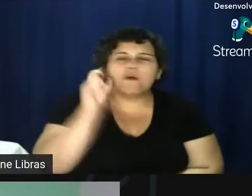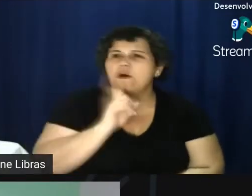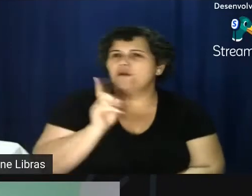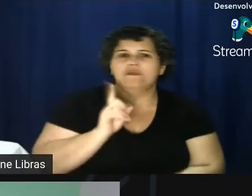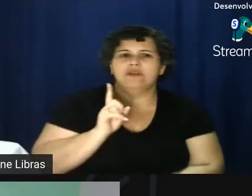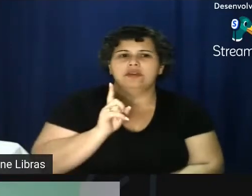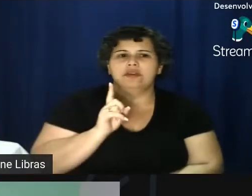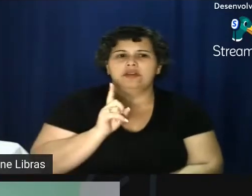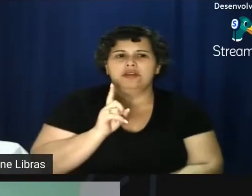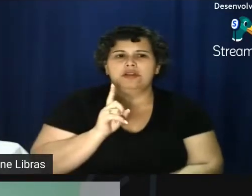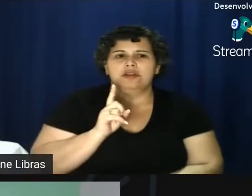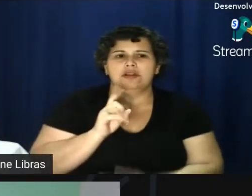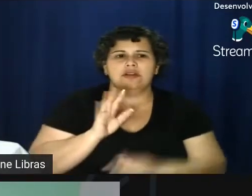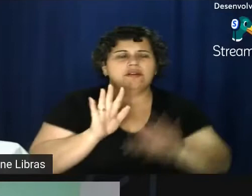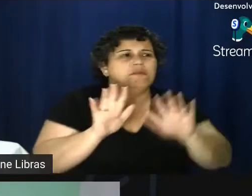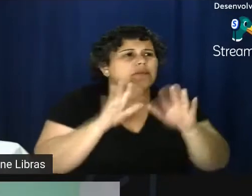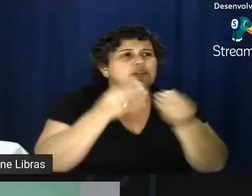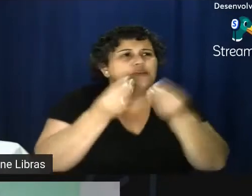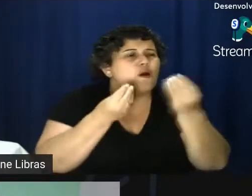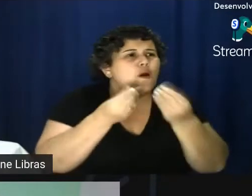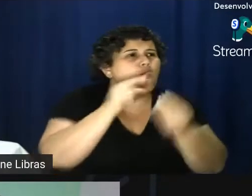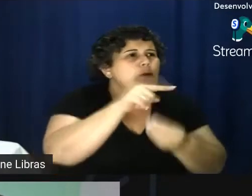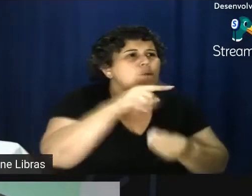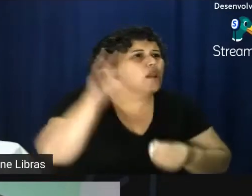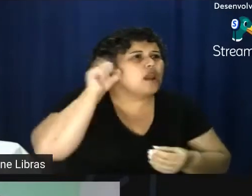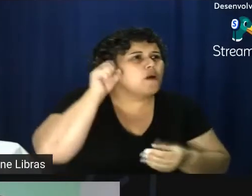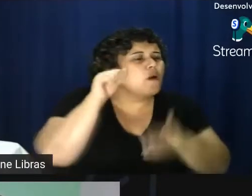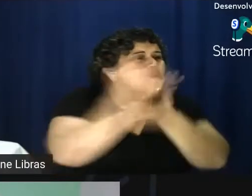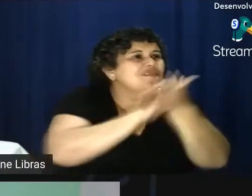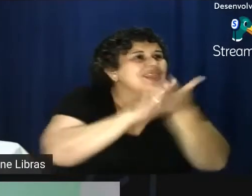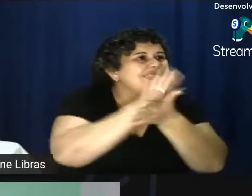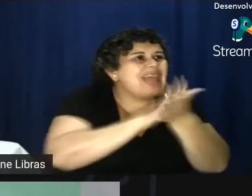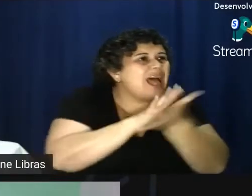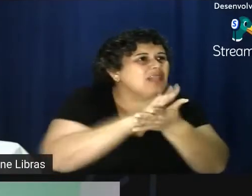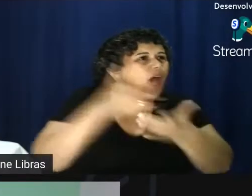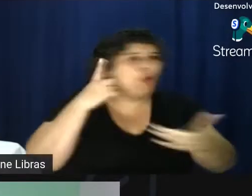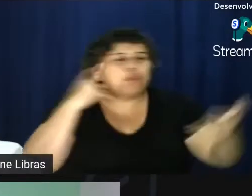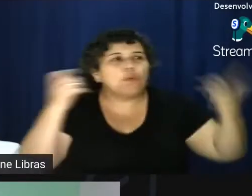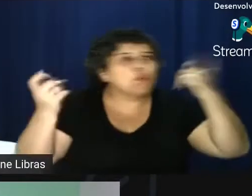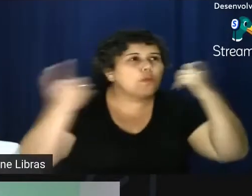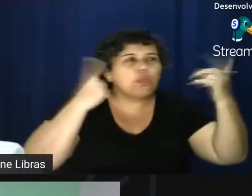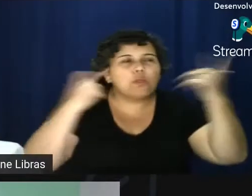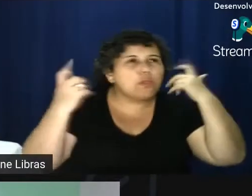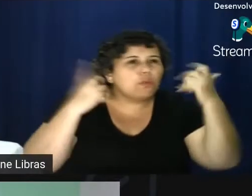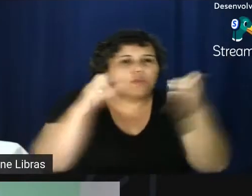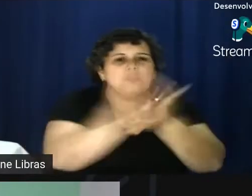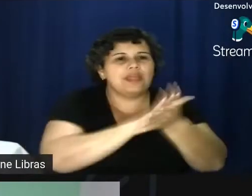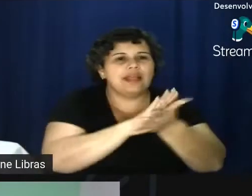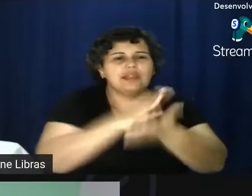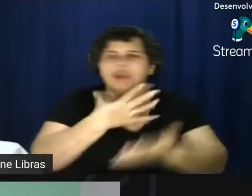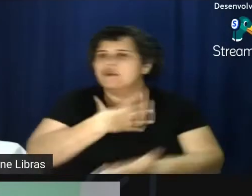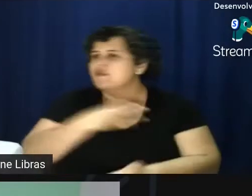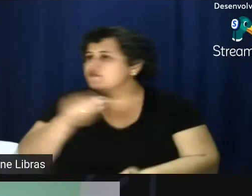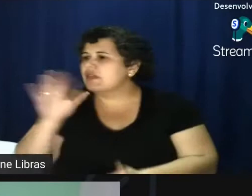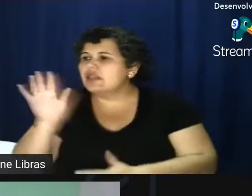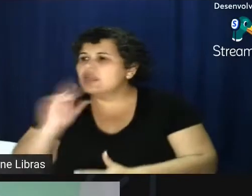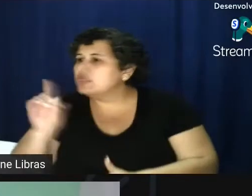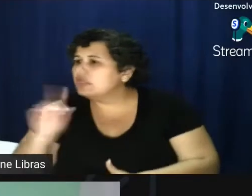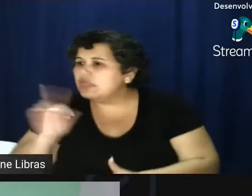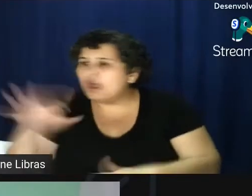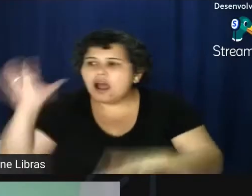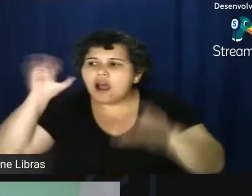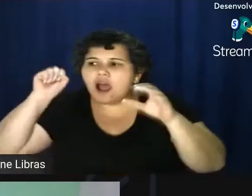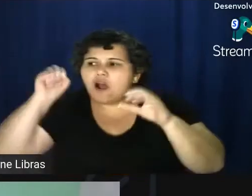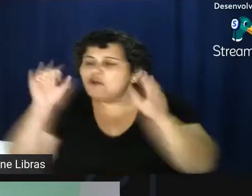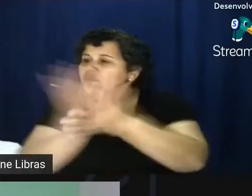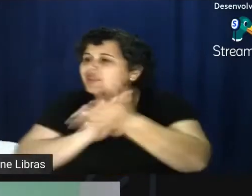Ele não escuta? Não, filha, ele não ouve nada, nenhum barulho. Aí eu falei assim, nossa, mas ele fala através das